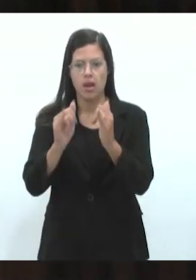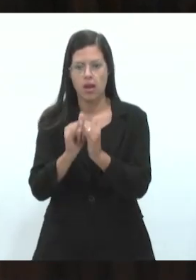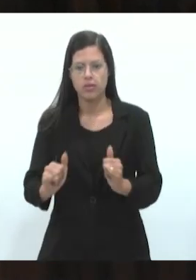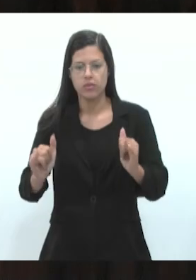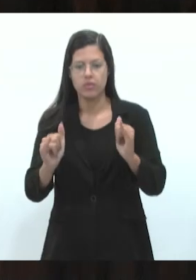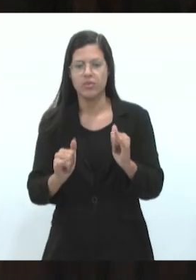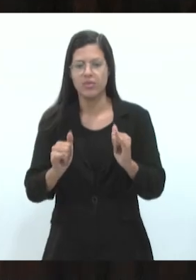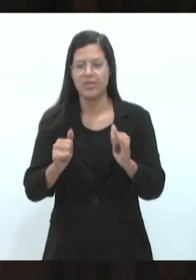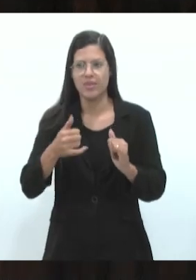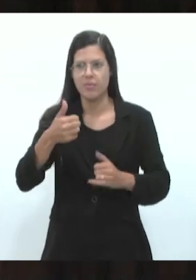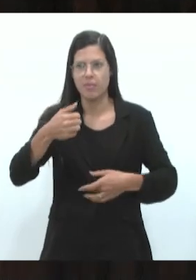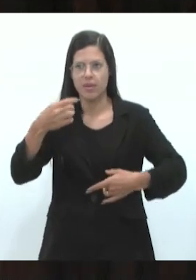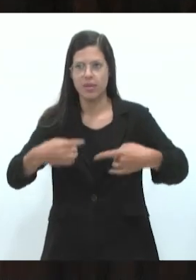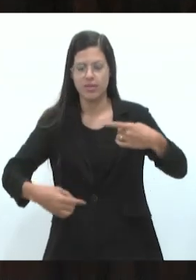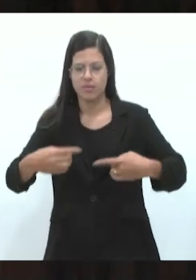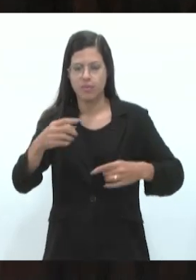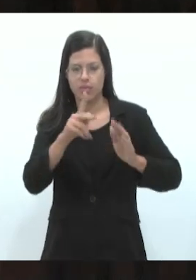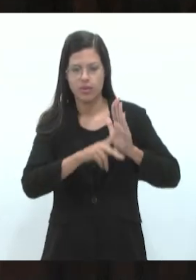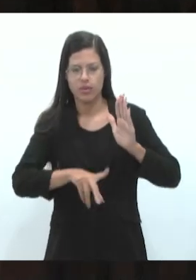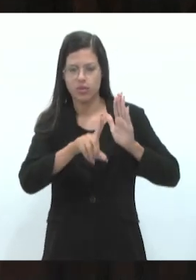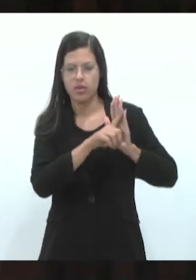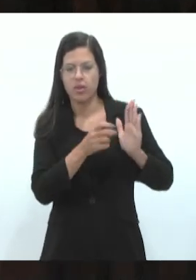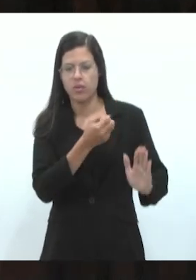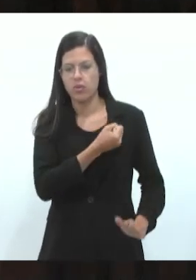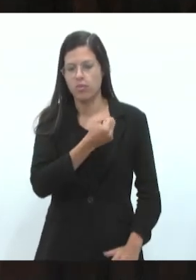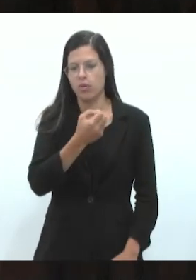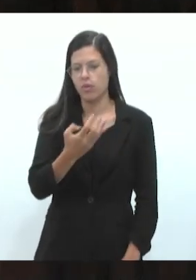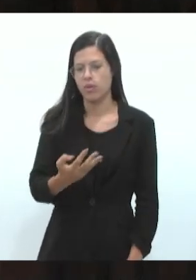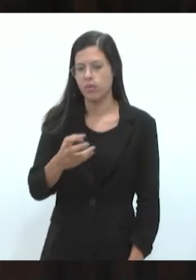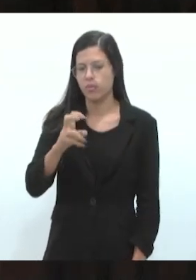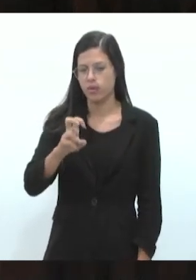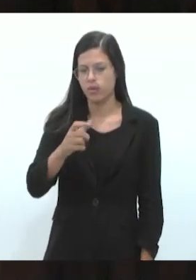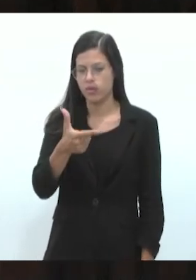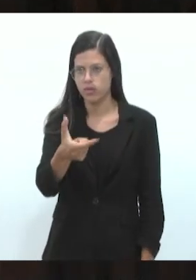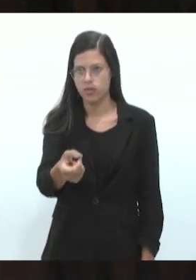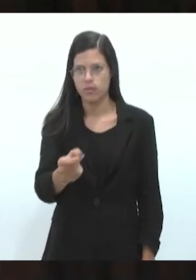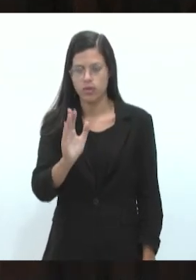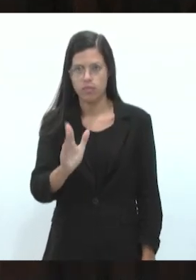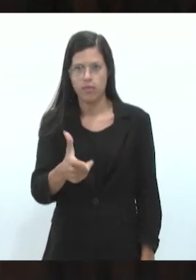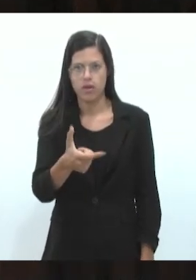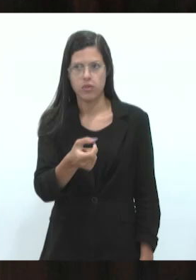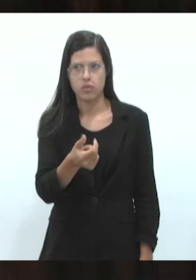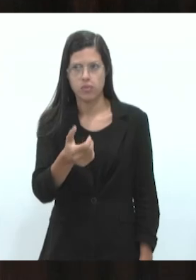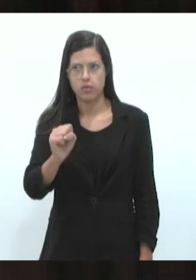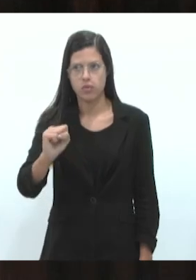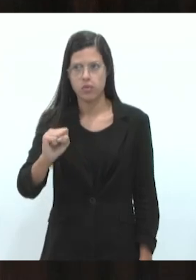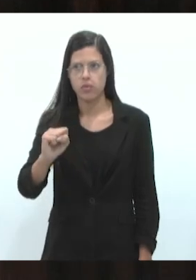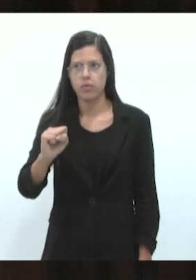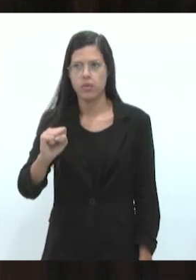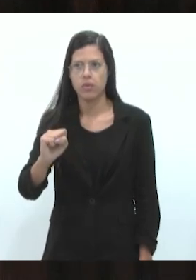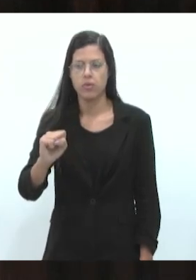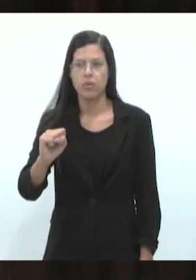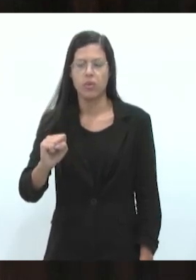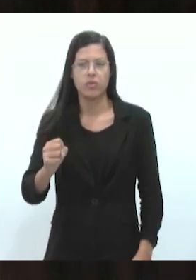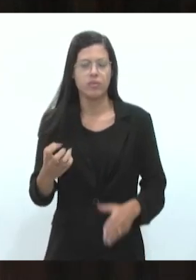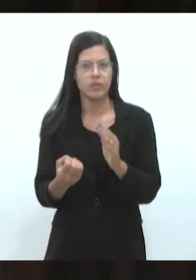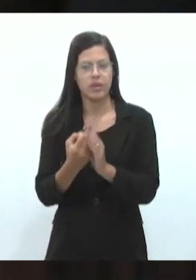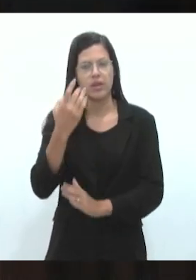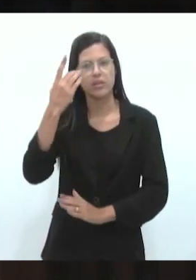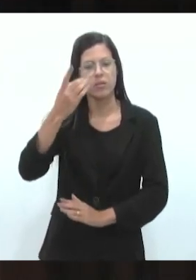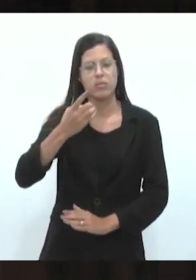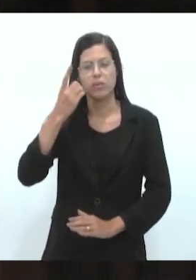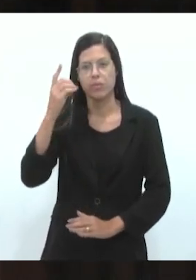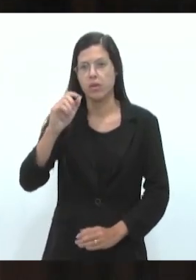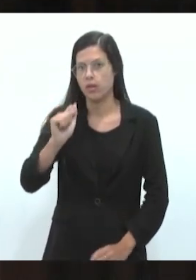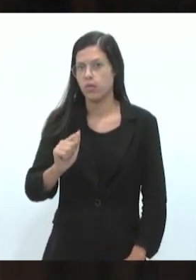Anuncio em primeira discussão projeto de lei número 4.520 de 2018, de autoria do